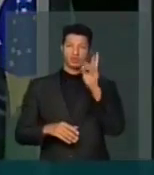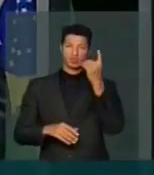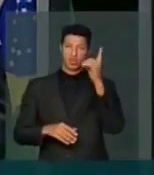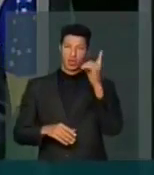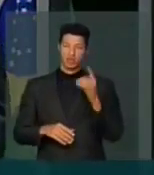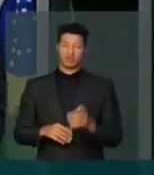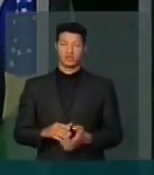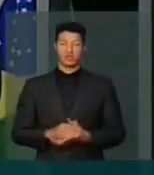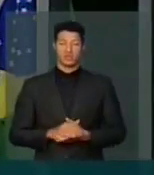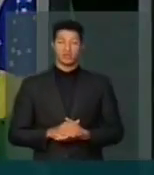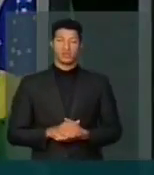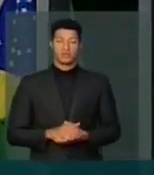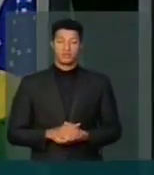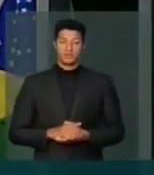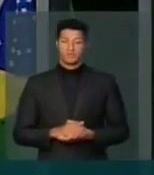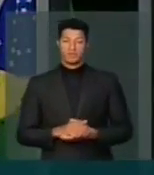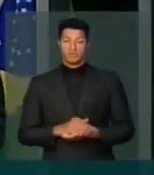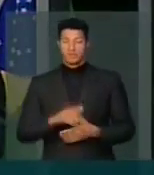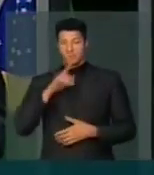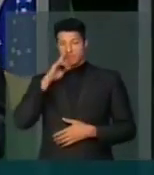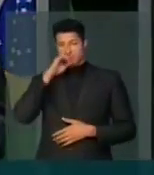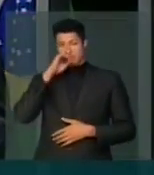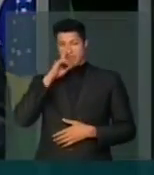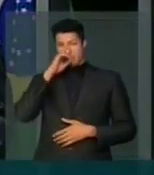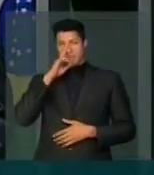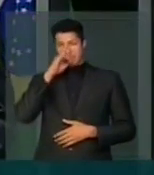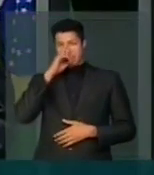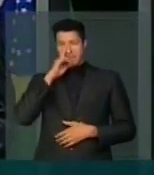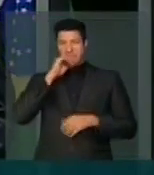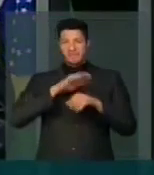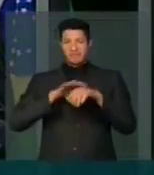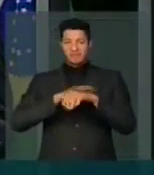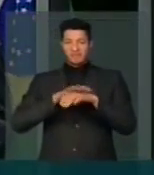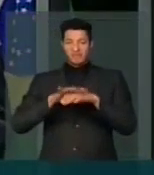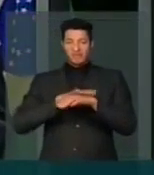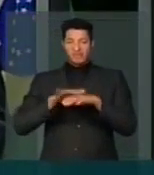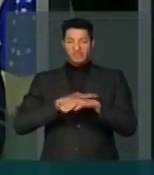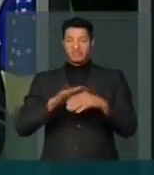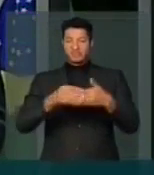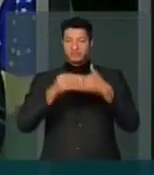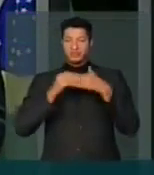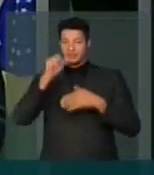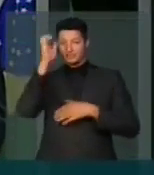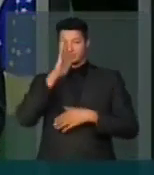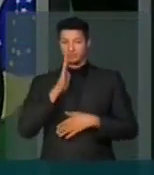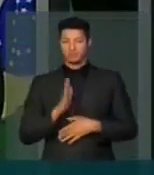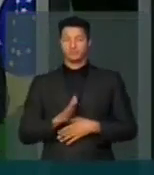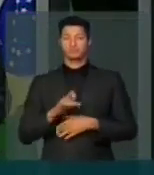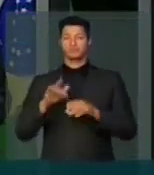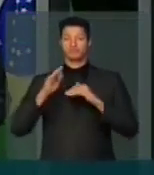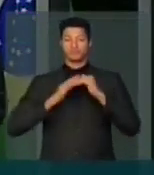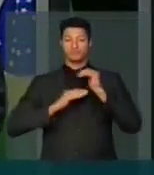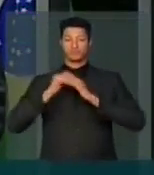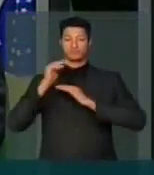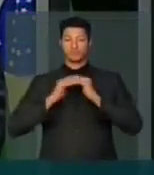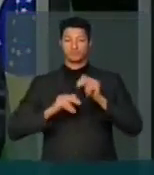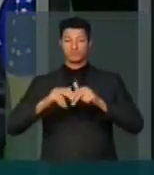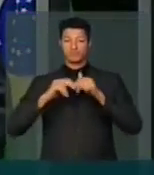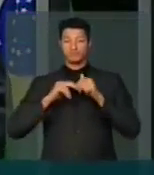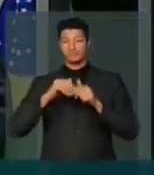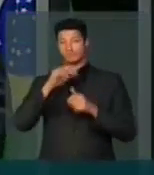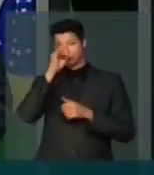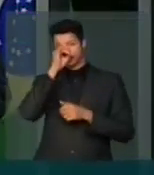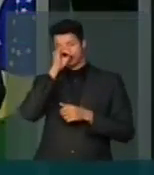US$ 1,5 bilhão. Os riscos que essa doença traz para o Brasil vêm por meio de